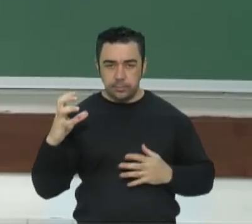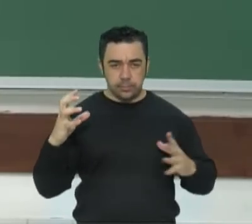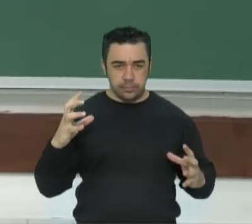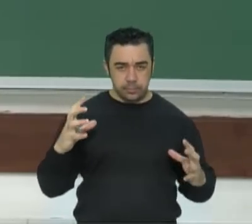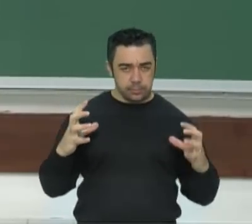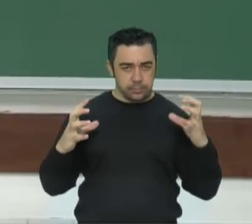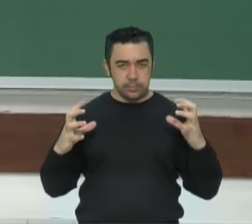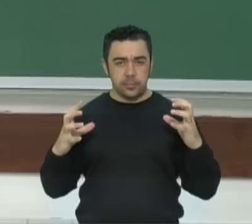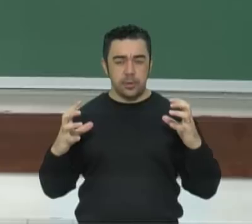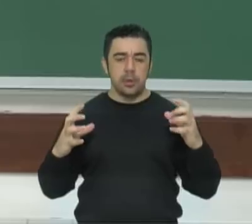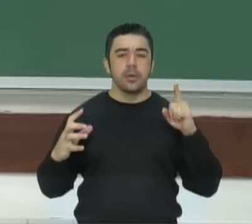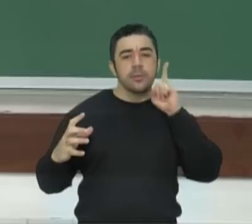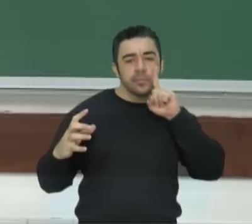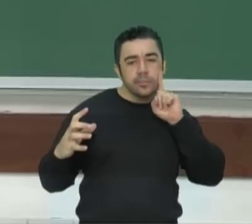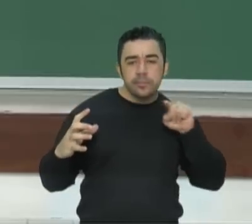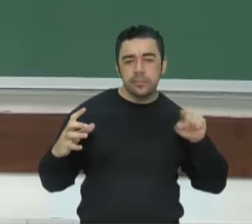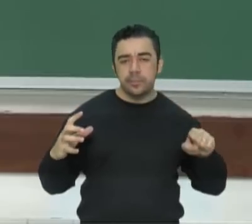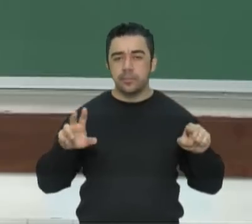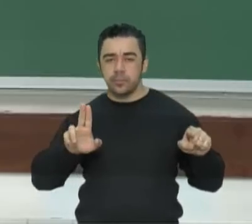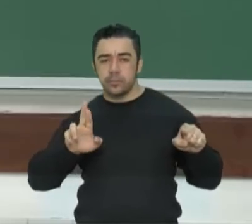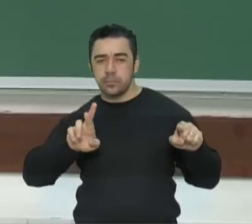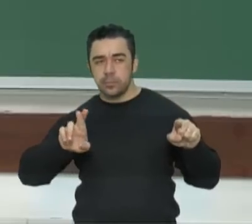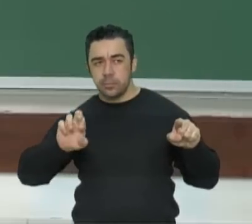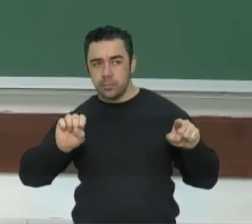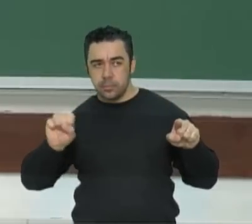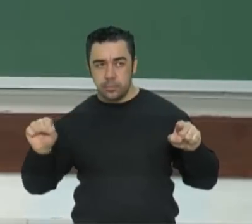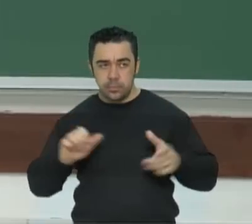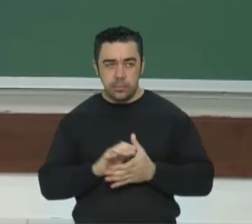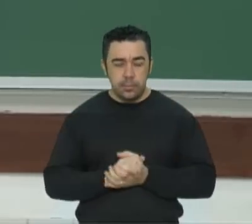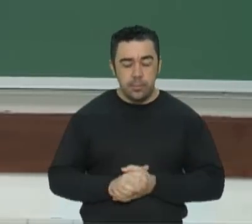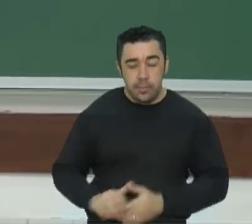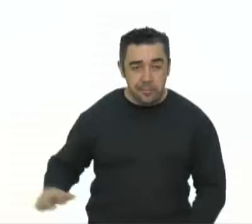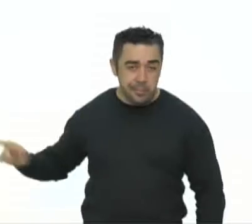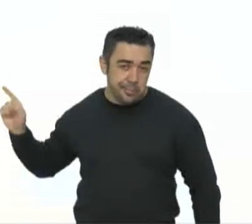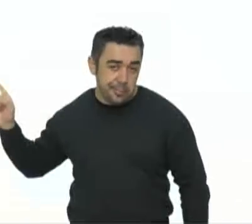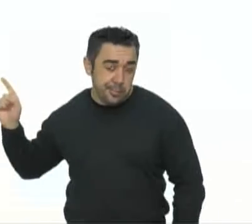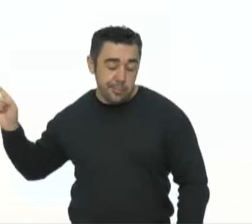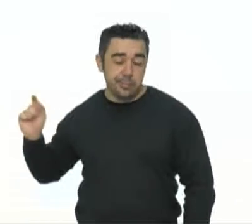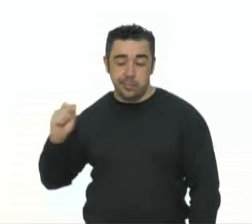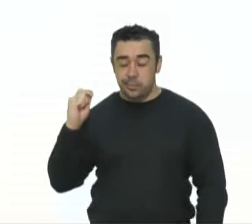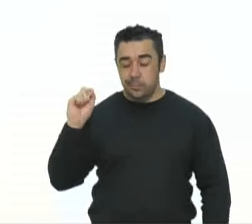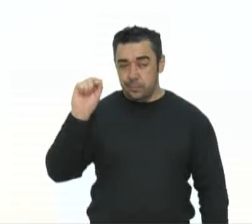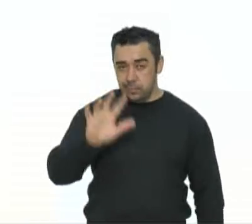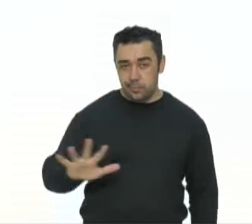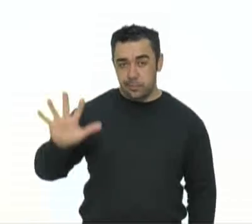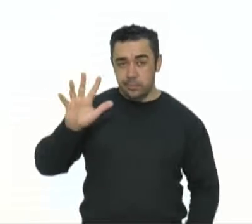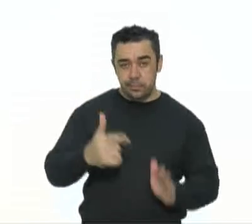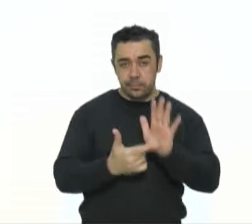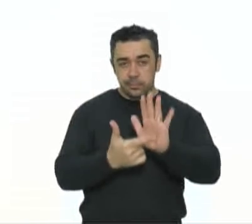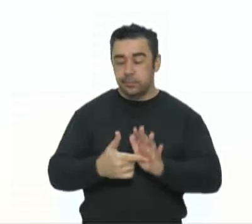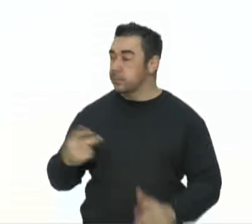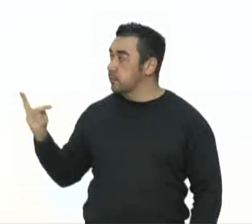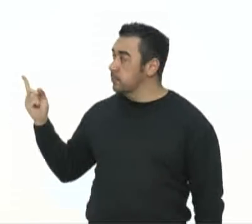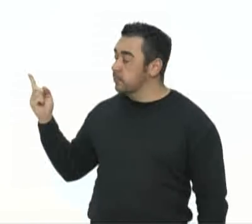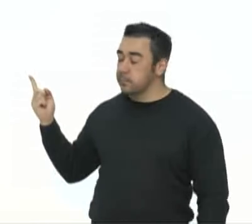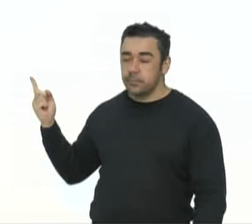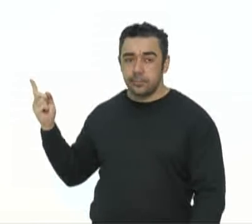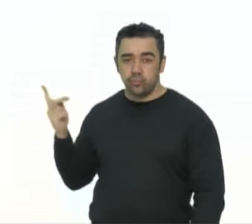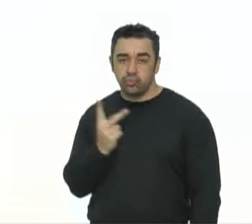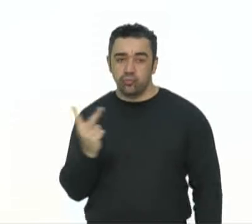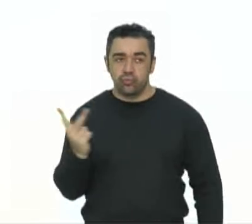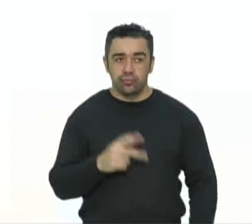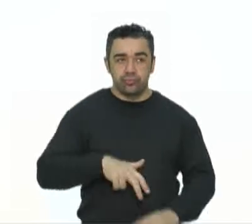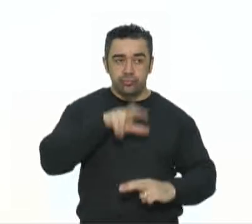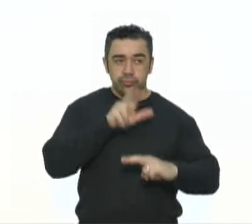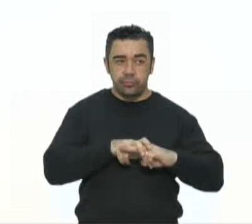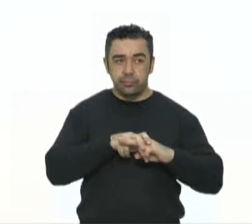União Soviética, é disso que nós vamos revisar hoje. Essa imagem até mostra um pouco disso, né? ambos sentados sobre o